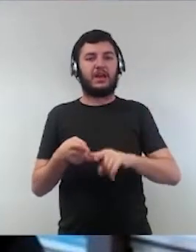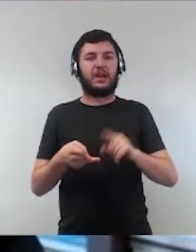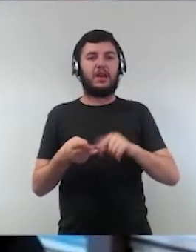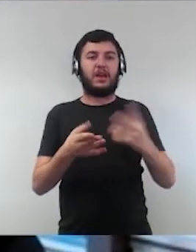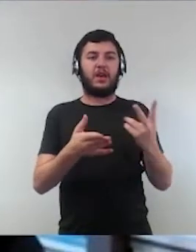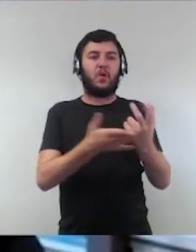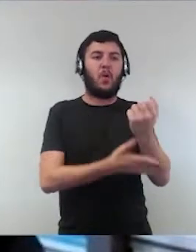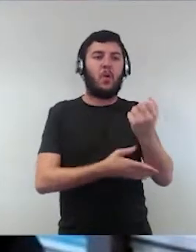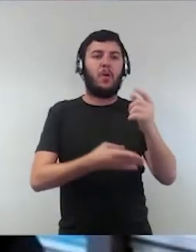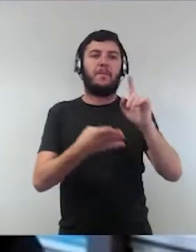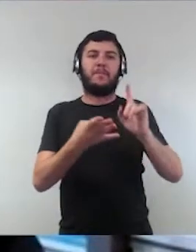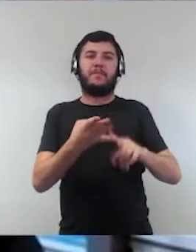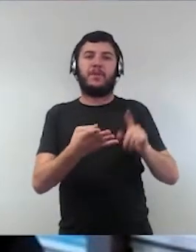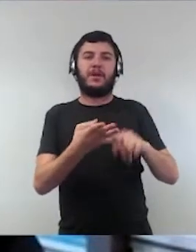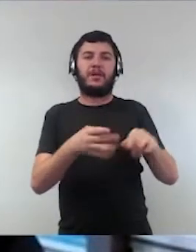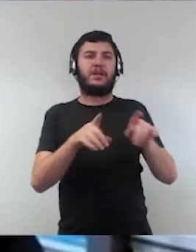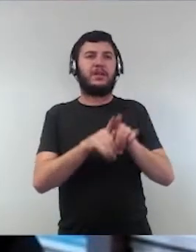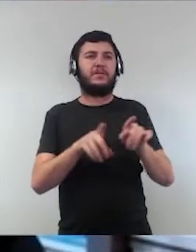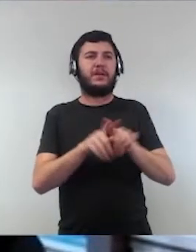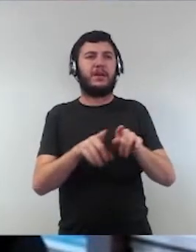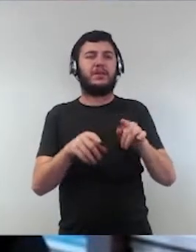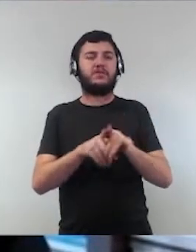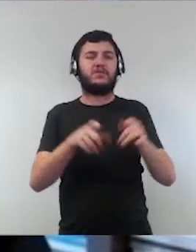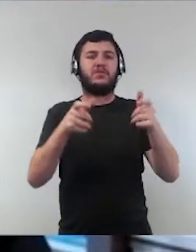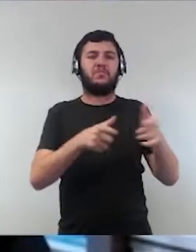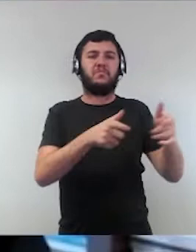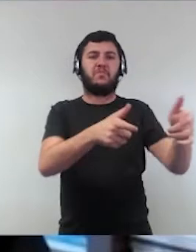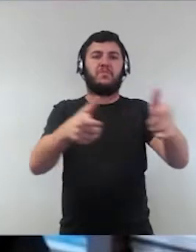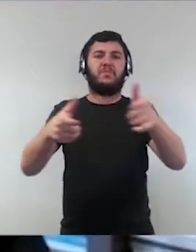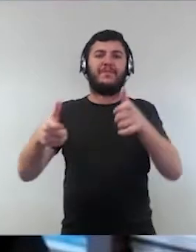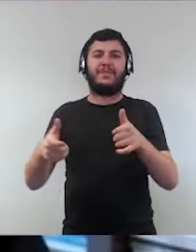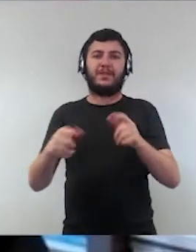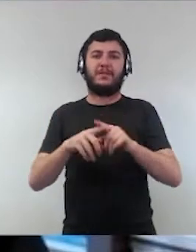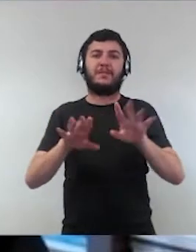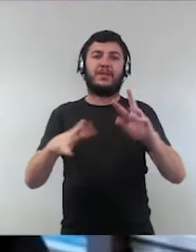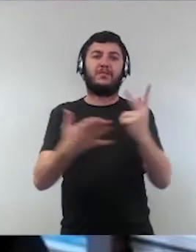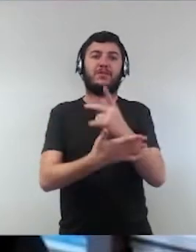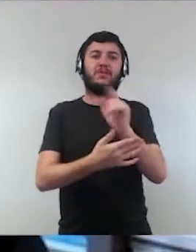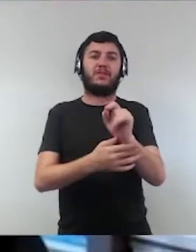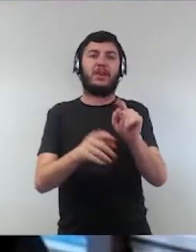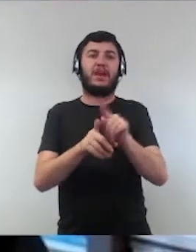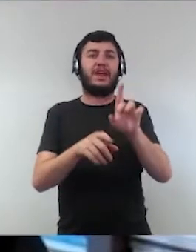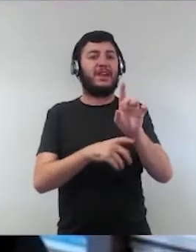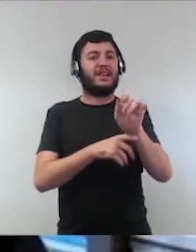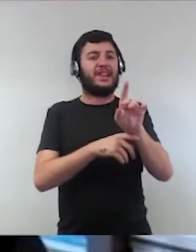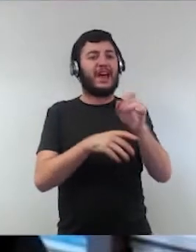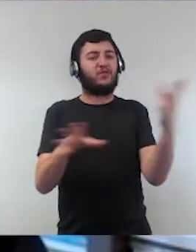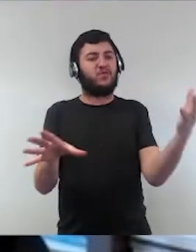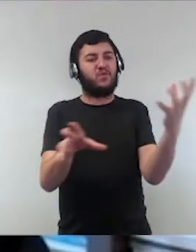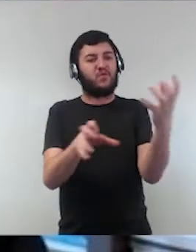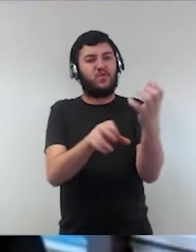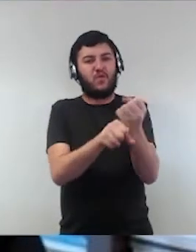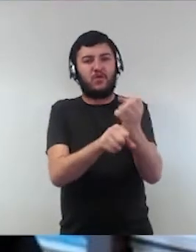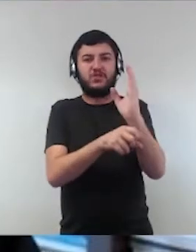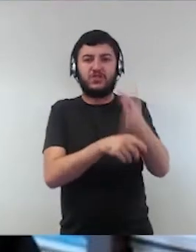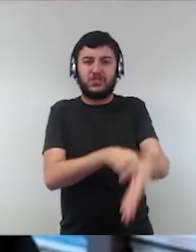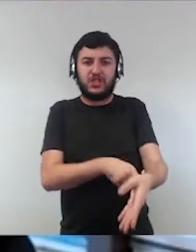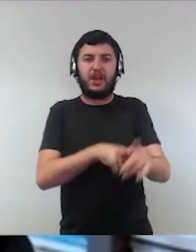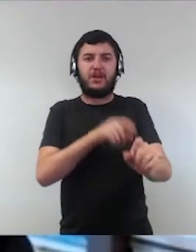isso nas câmaras com reconhecimento facial. E esse conjunto de dados acaba